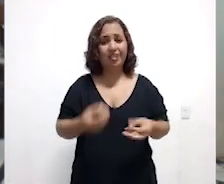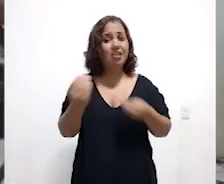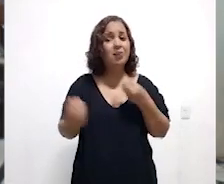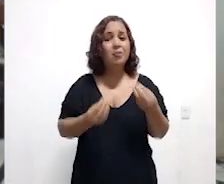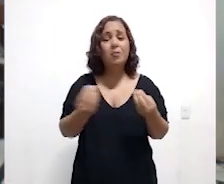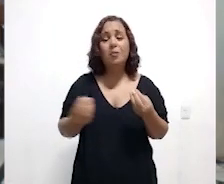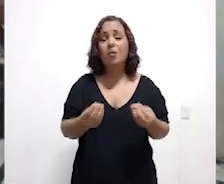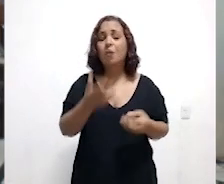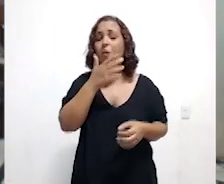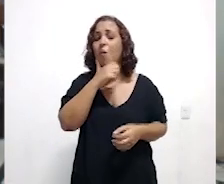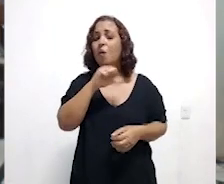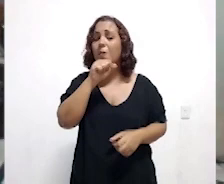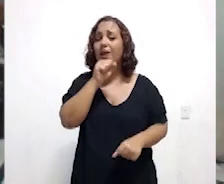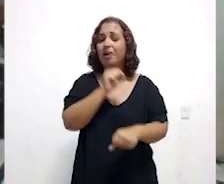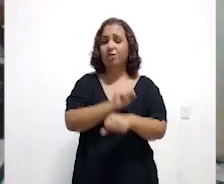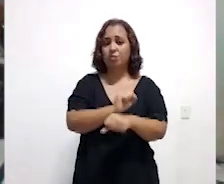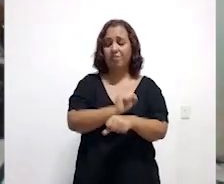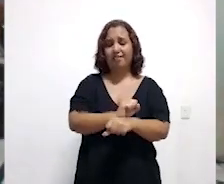esperava.